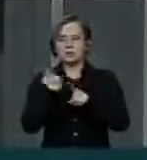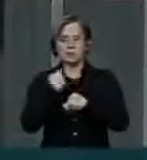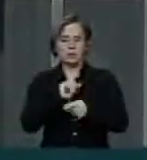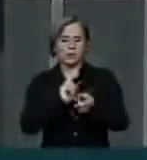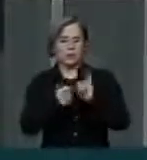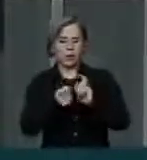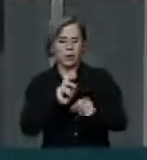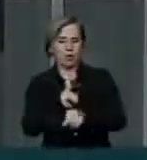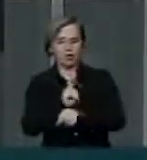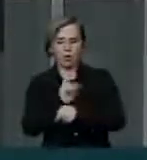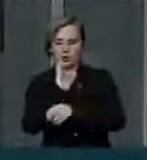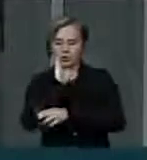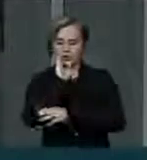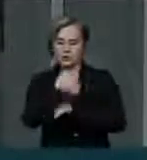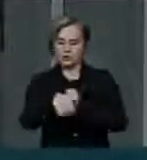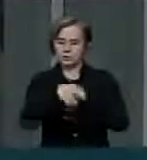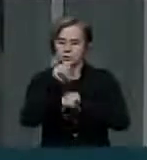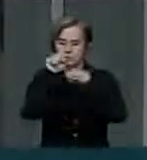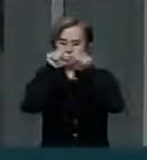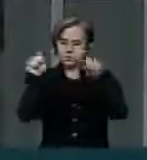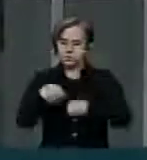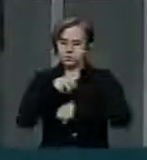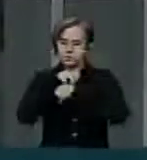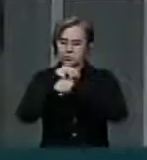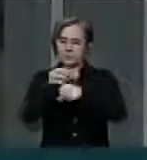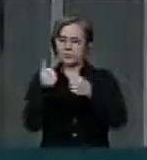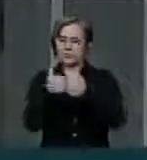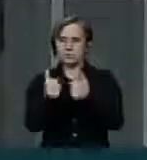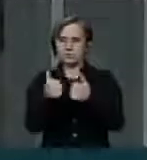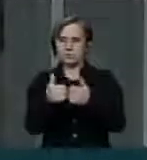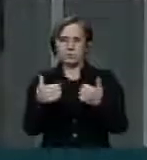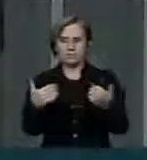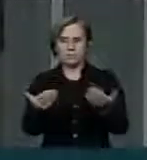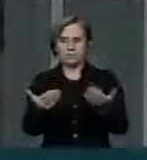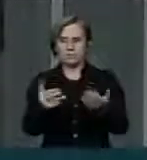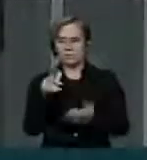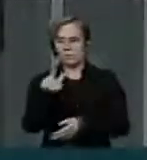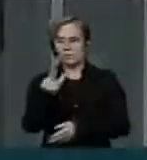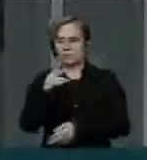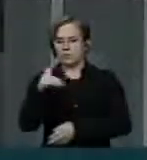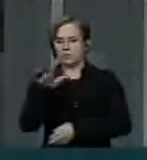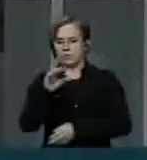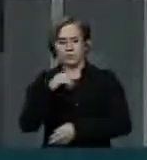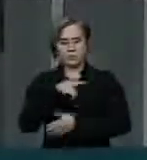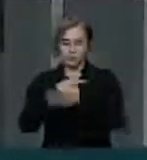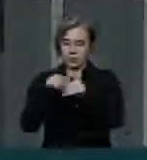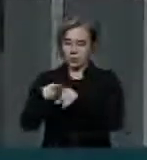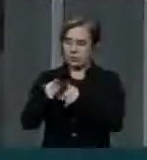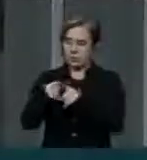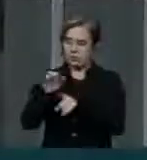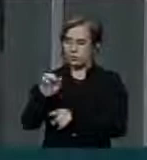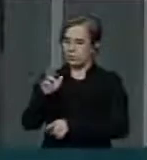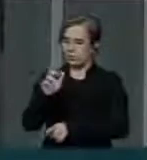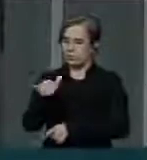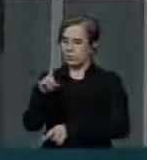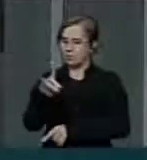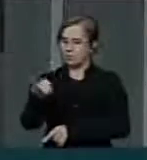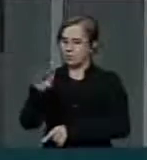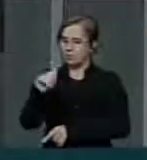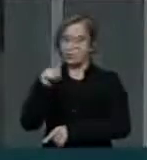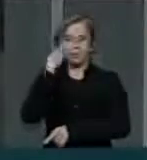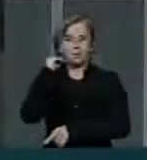administrar diretamente o sistema de transporte. O Lúcio teve, e a própria Erundina sabe a dificuldade que nós